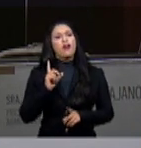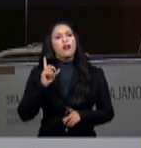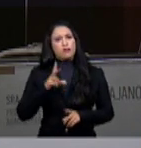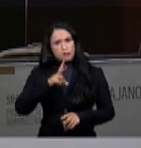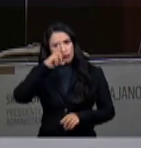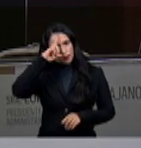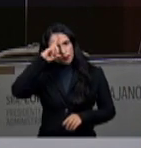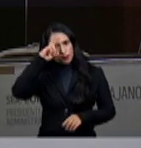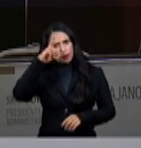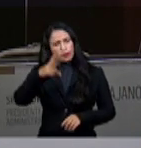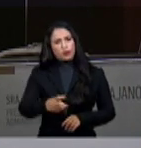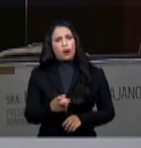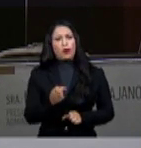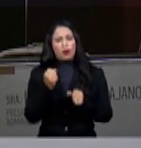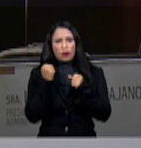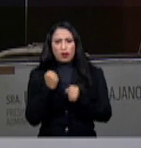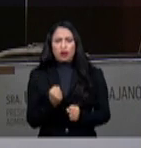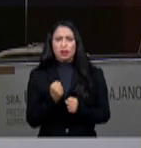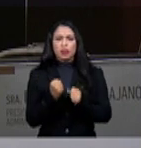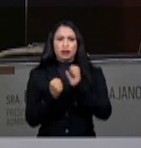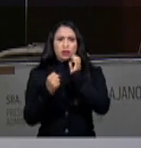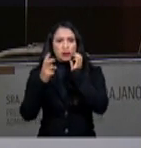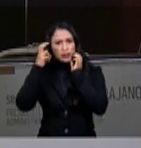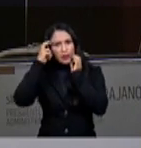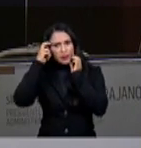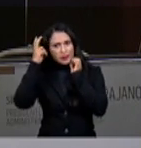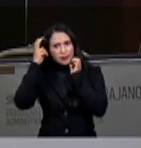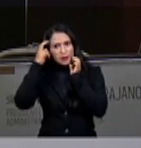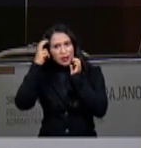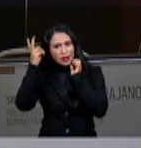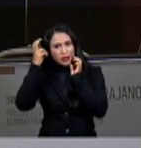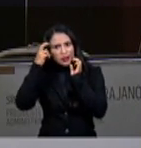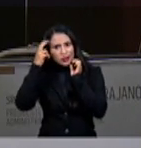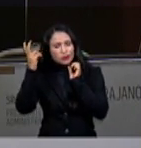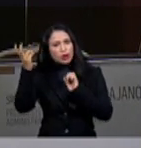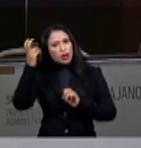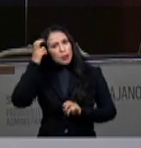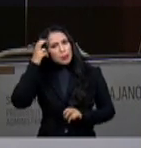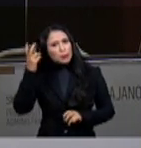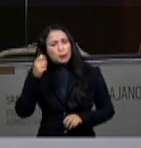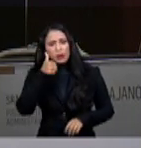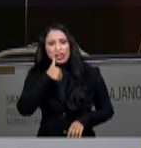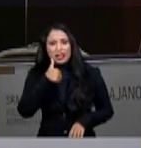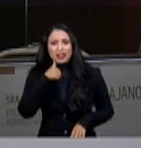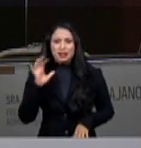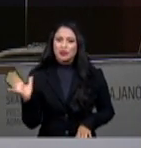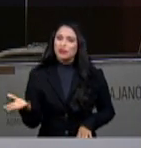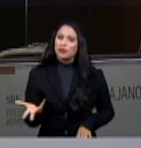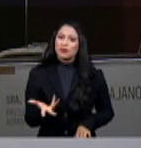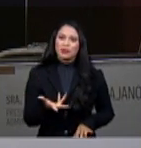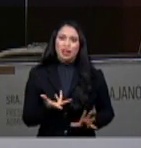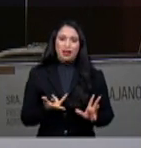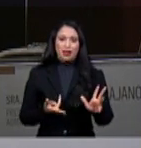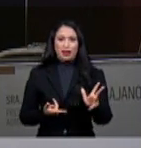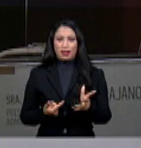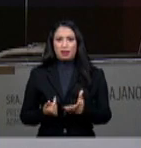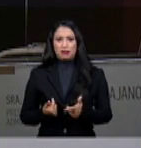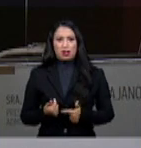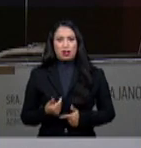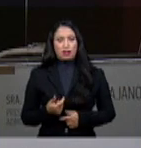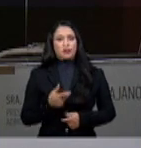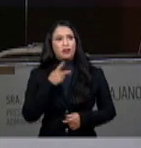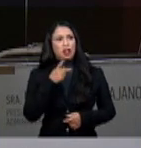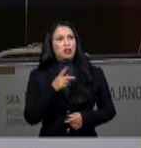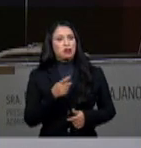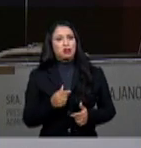de nível que a gente abriu para o Brasil todo intelectual mulheres maravilhosas que eles falaram eu não tive que